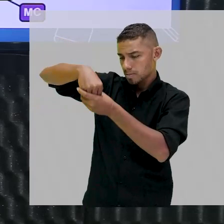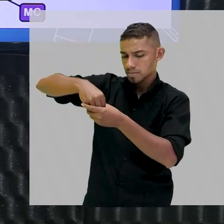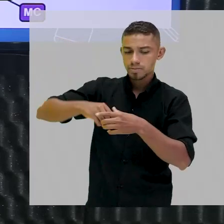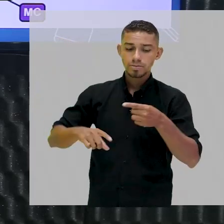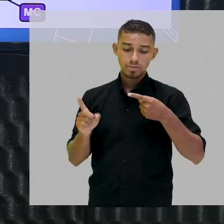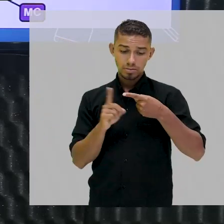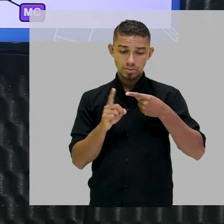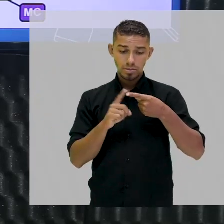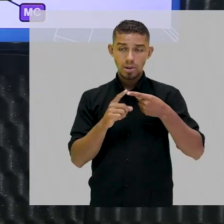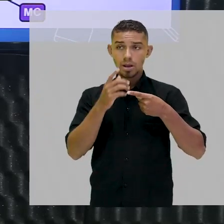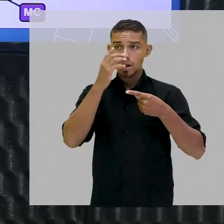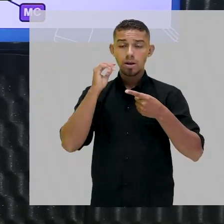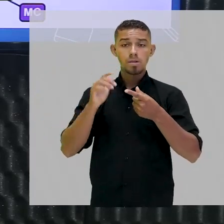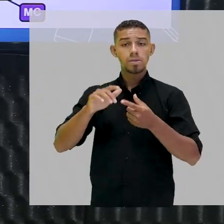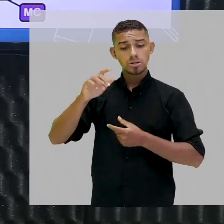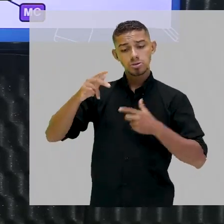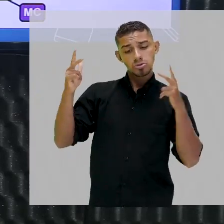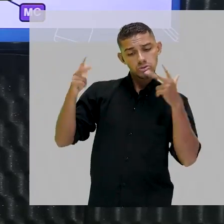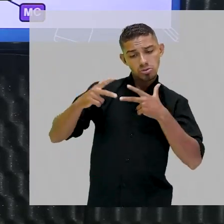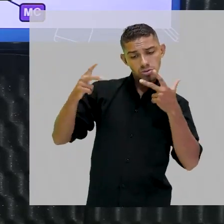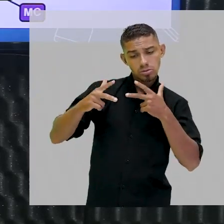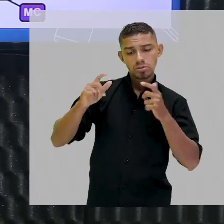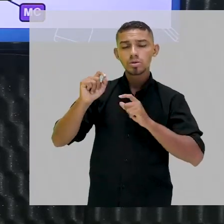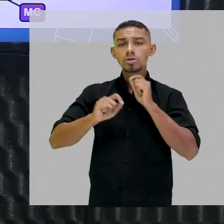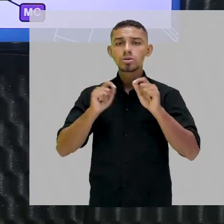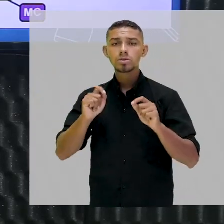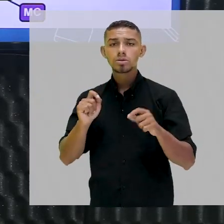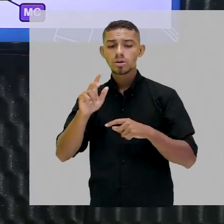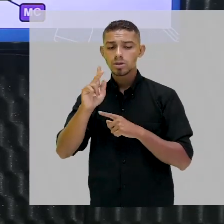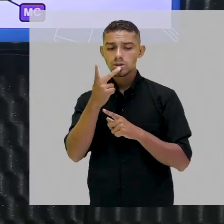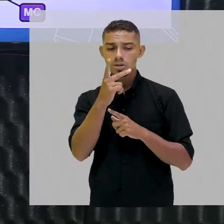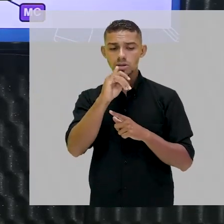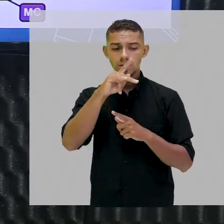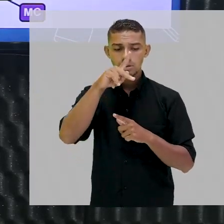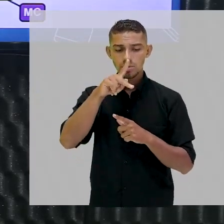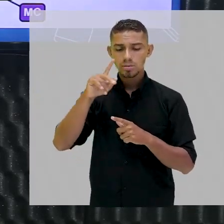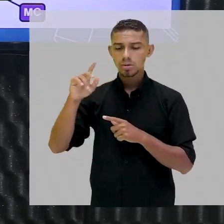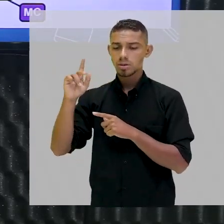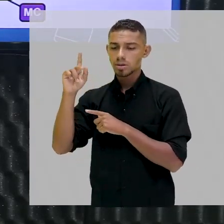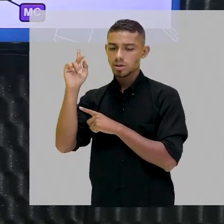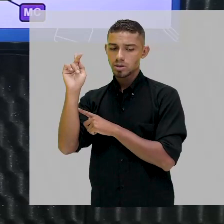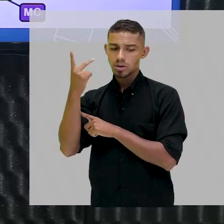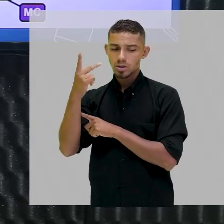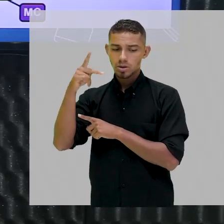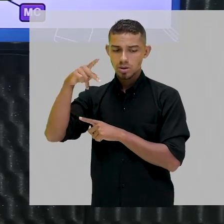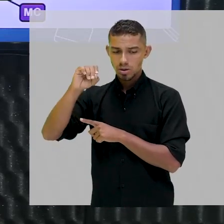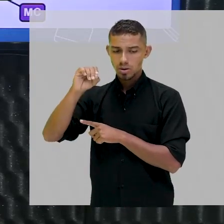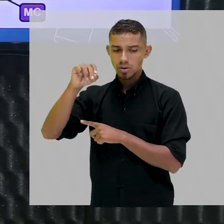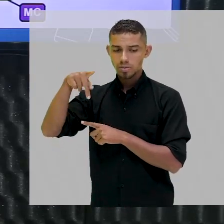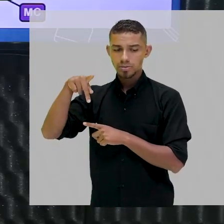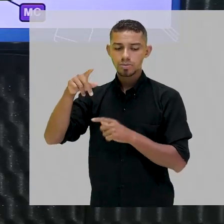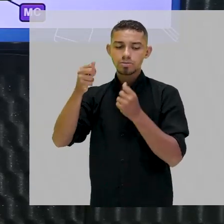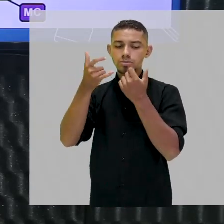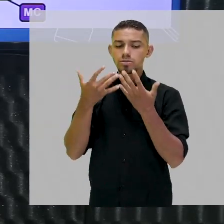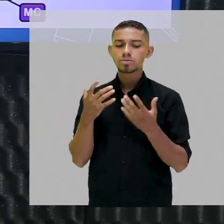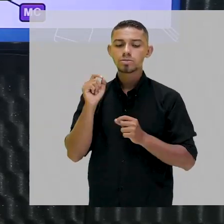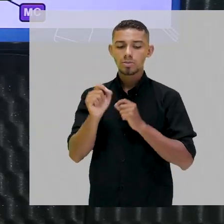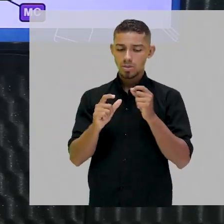são, para ser hip hop, o que diferencia o hip hop do rap? Existe o